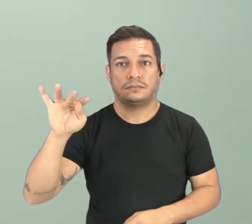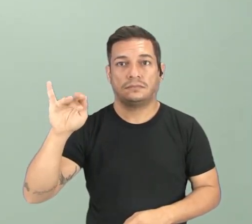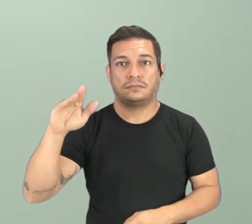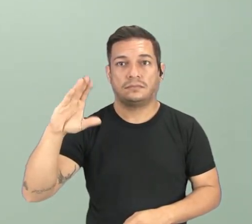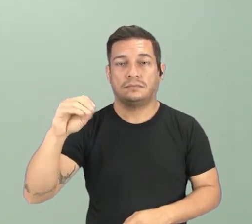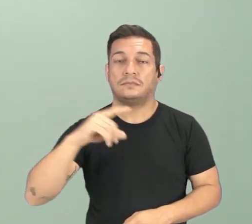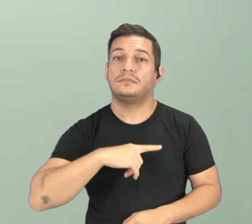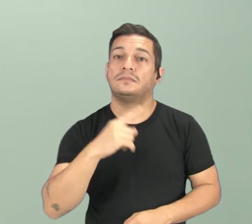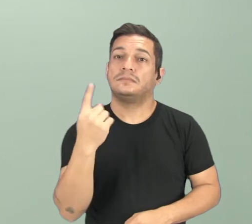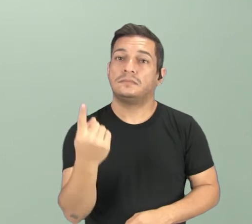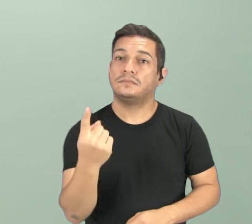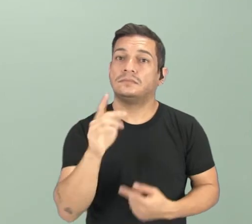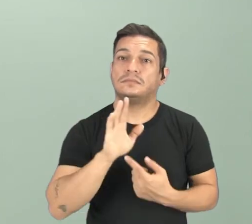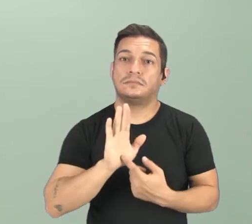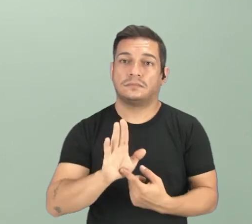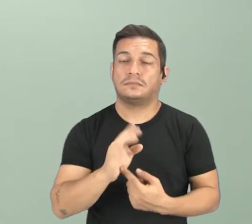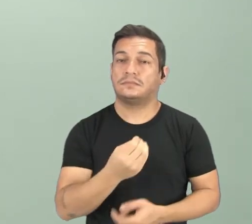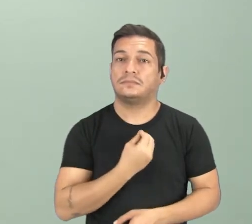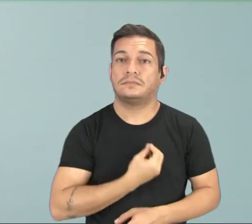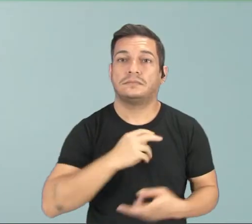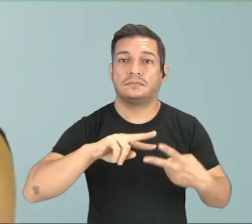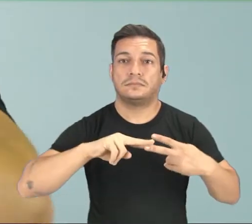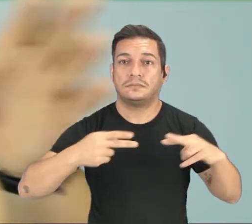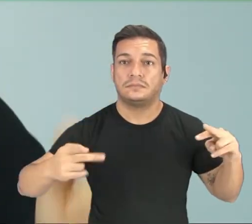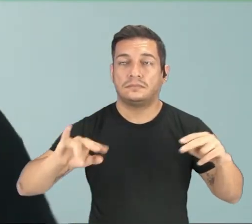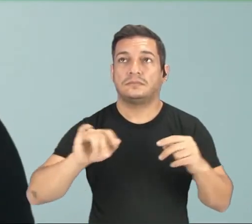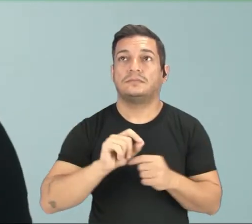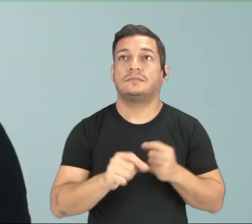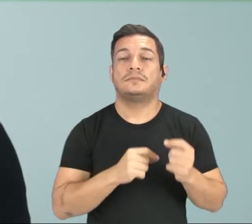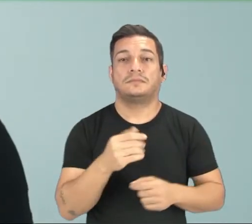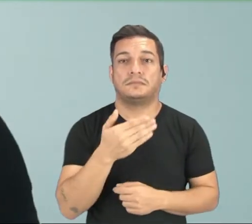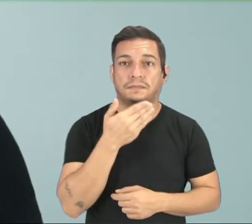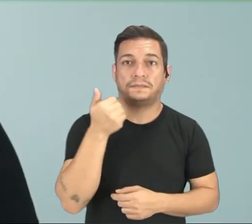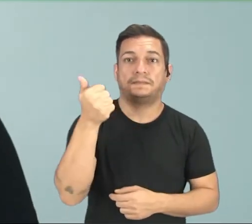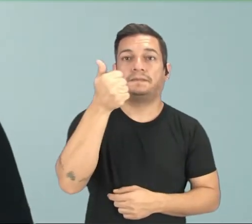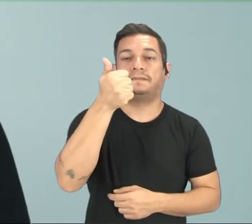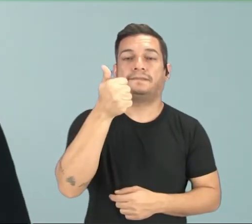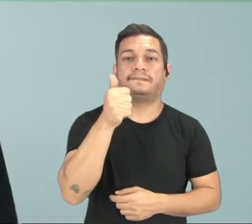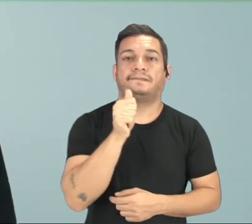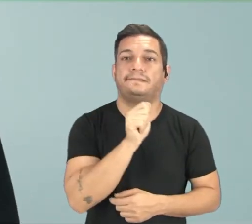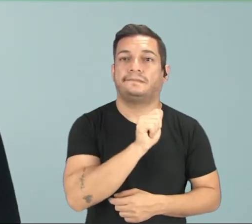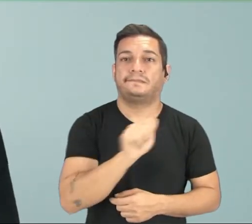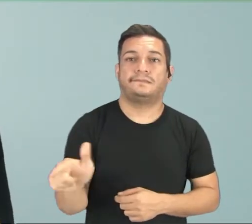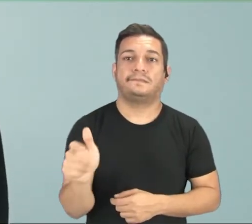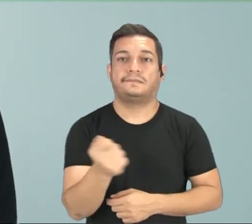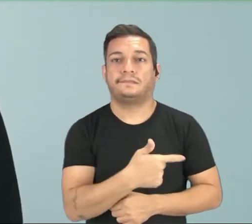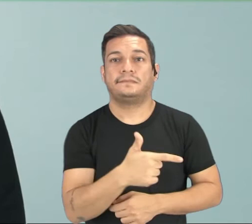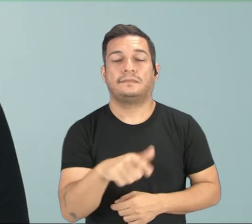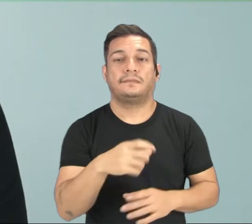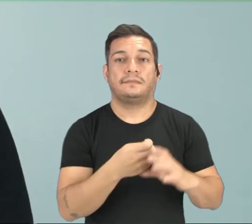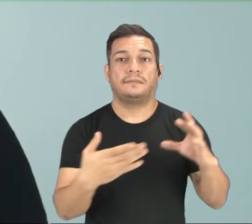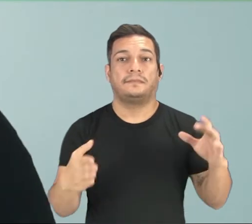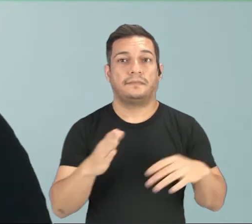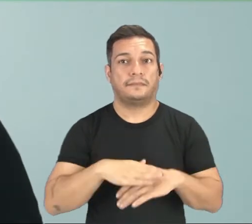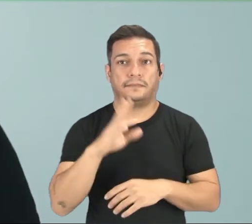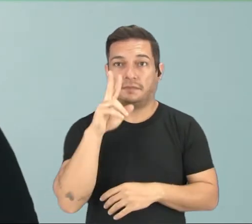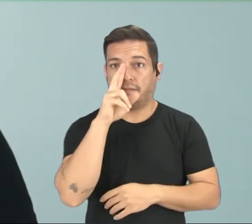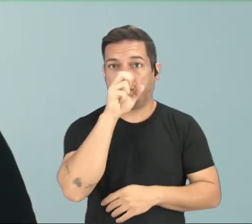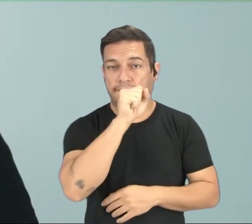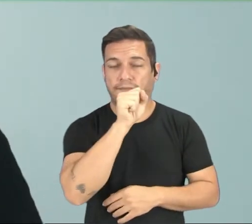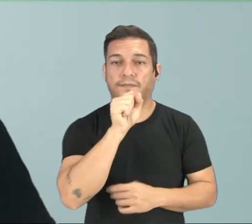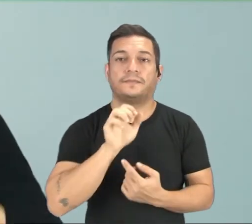tenho a presença de um gene que vai se sobrepor sobre o outro e ali a característica mais marcante vai